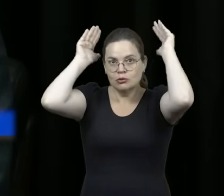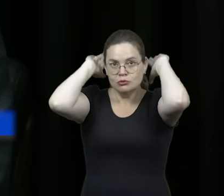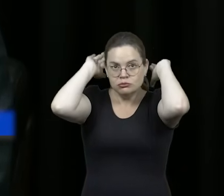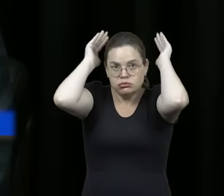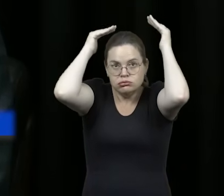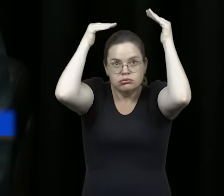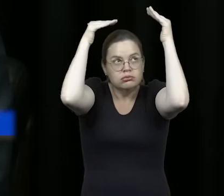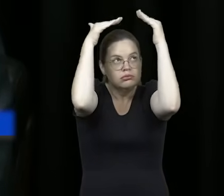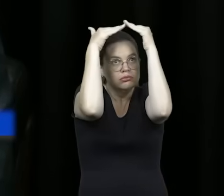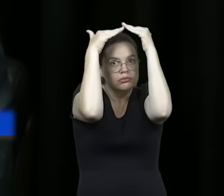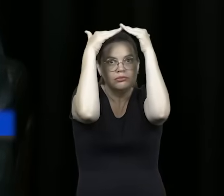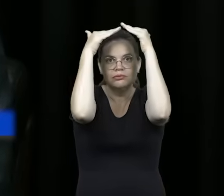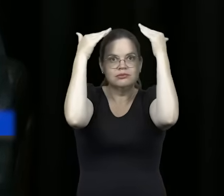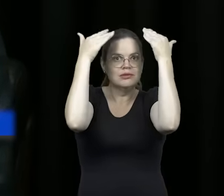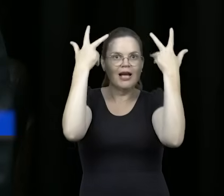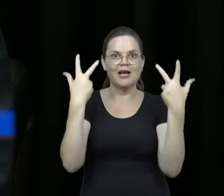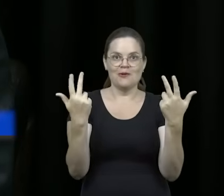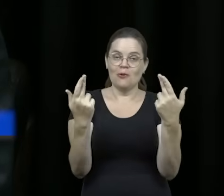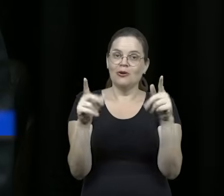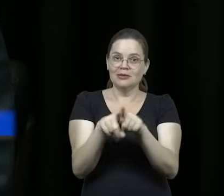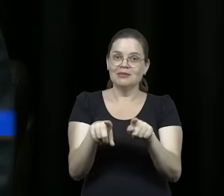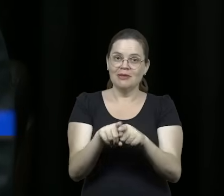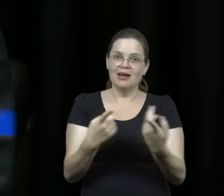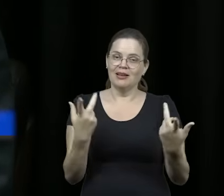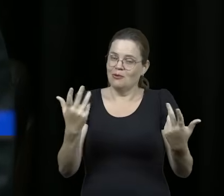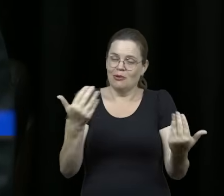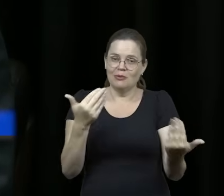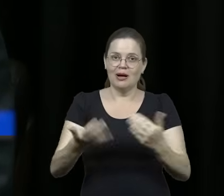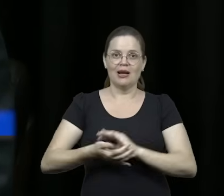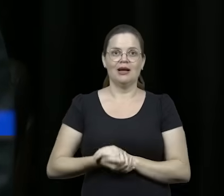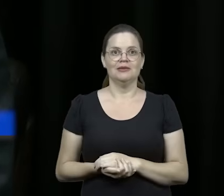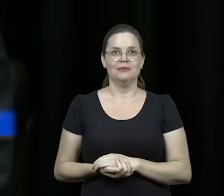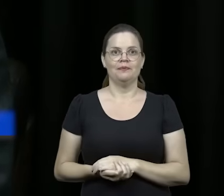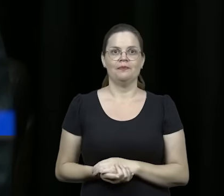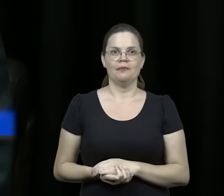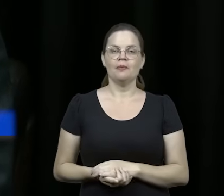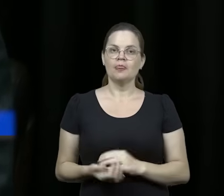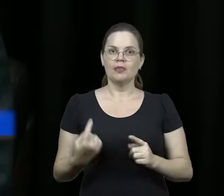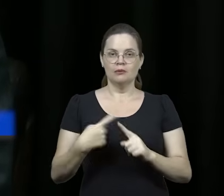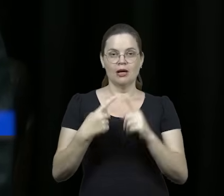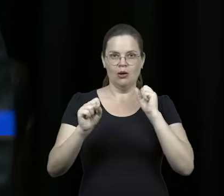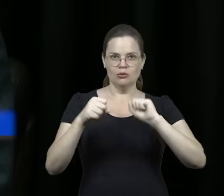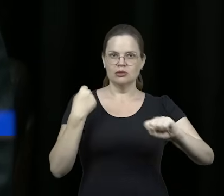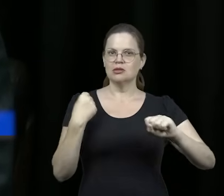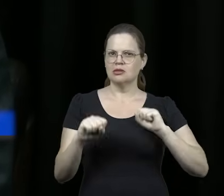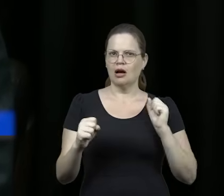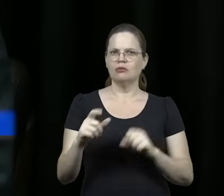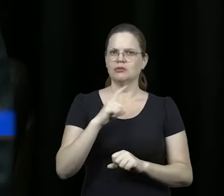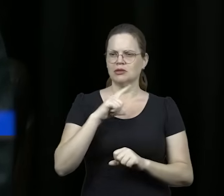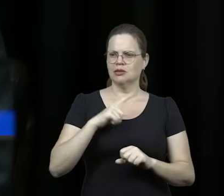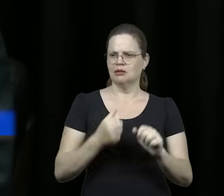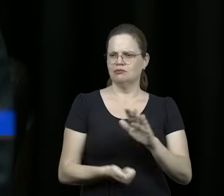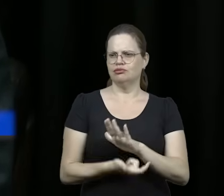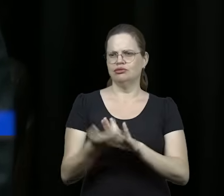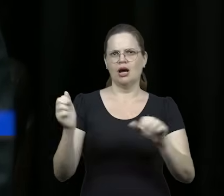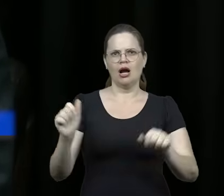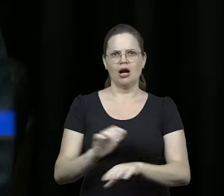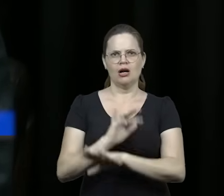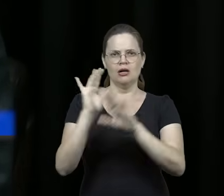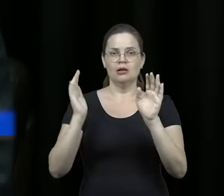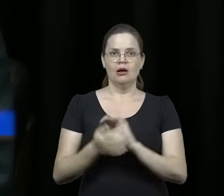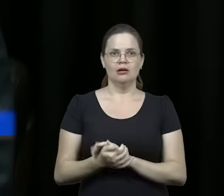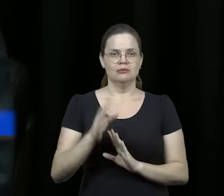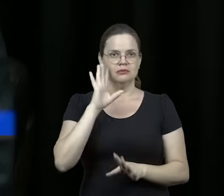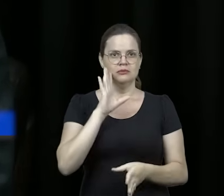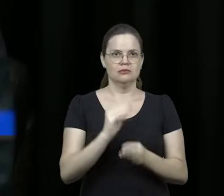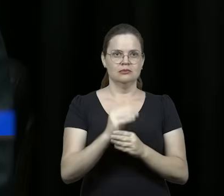anjo do Senhor vai estar contigo. Muitos vão cair, a palavra fala, a palavra é clara,